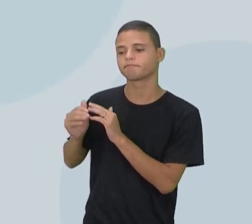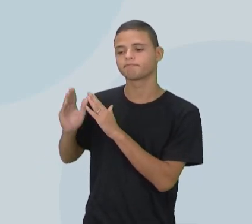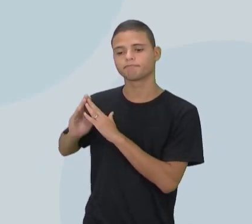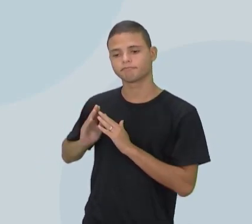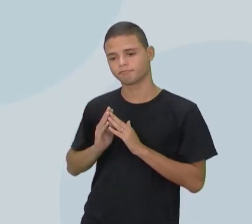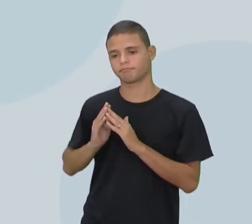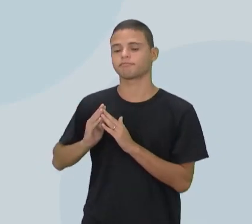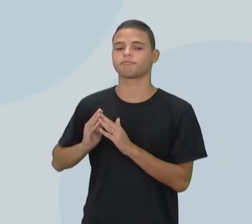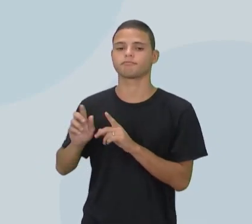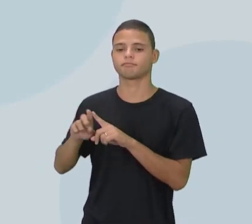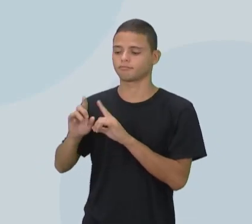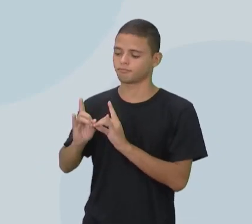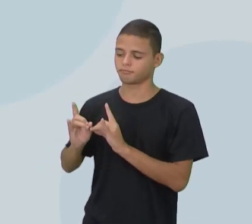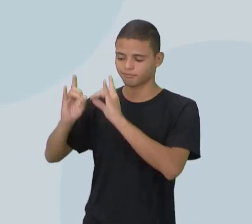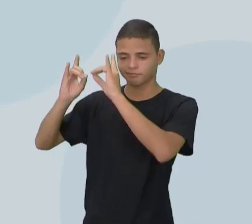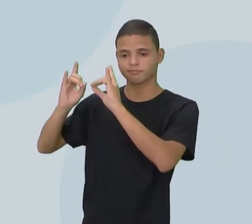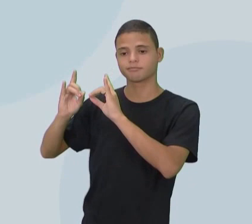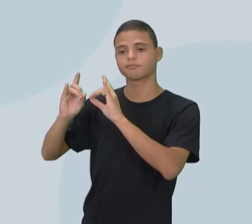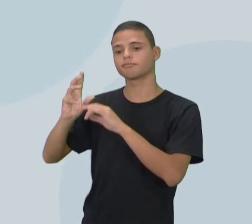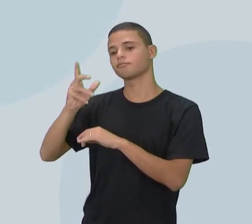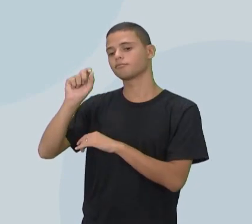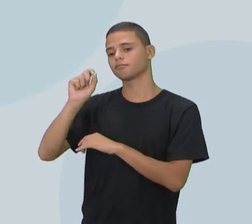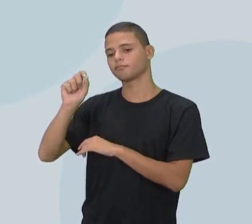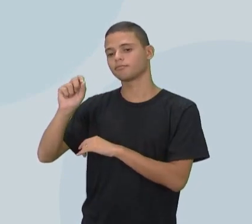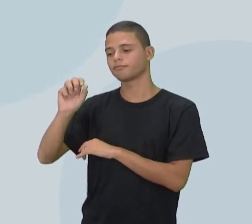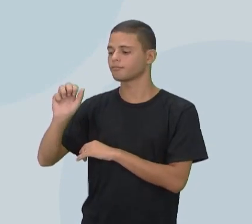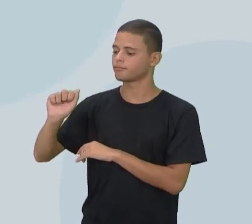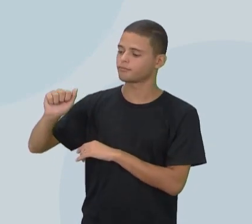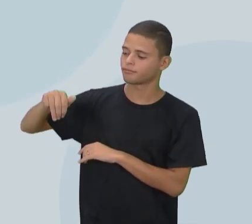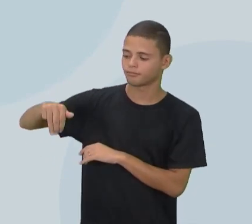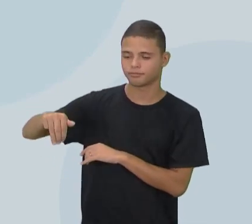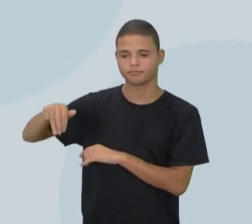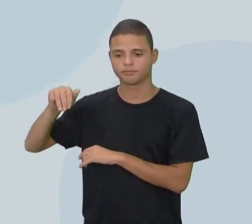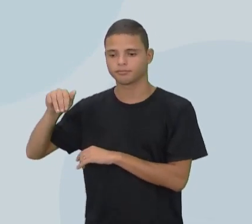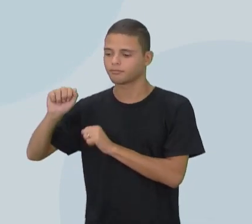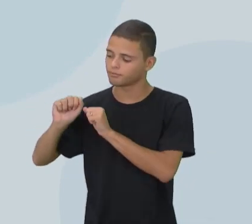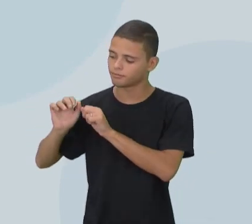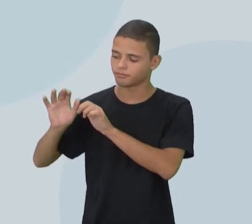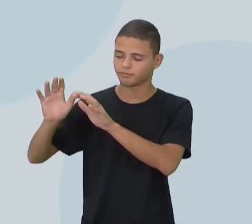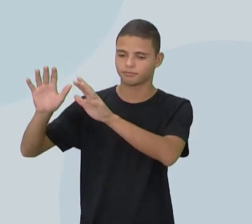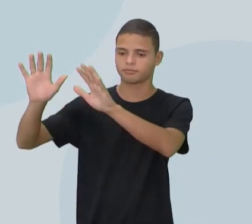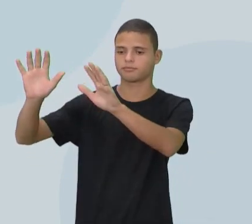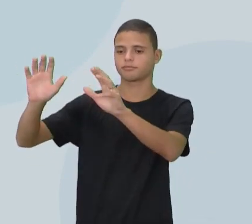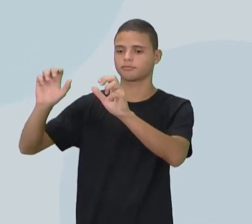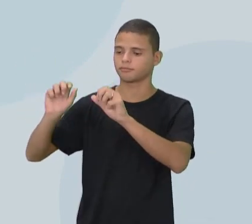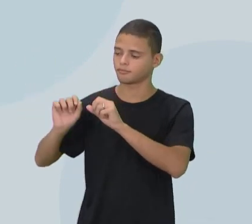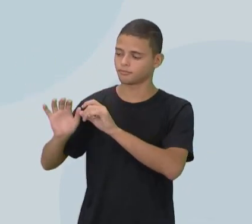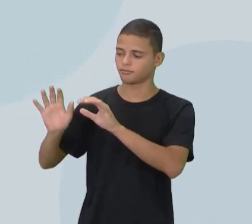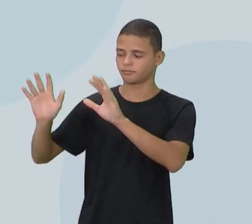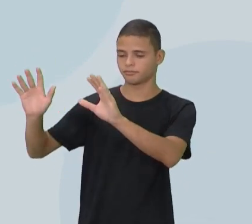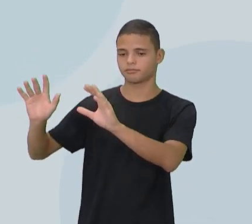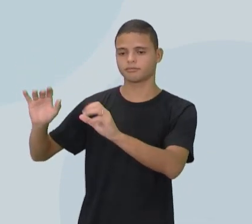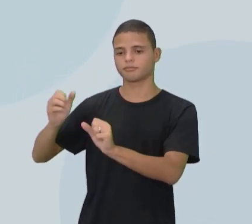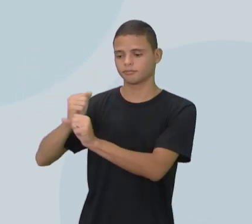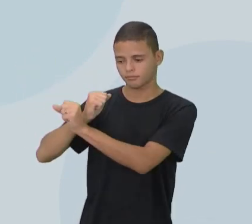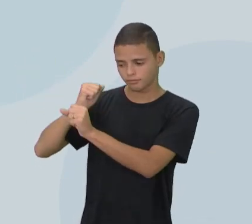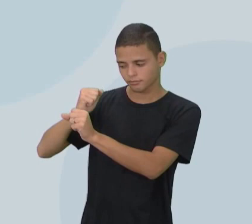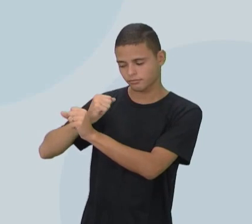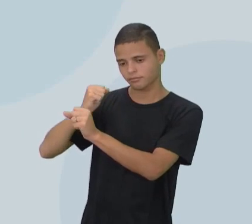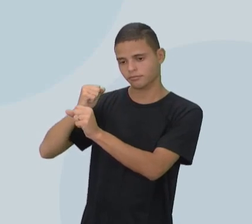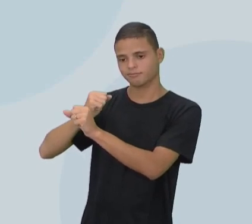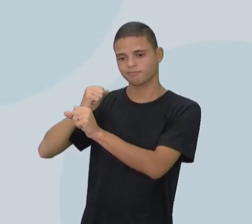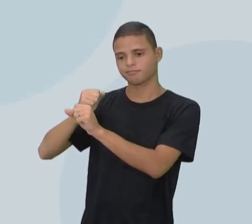e de prédios, eles acabam liberando o amianto no ar. Então, acaba expondo nesse movimento ali